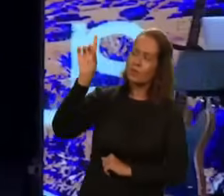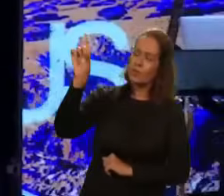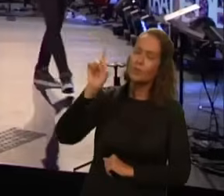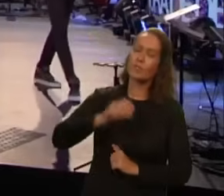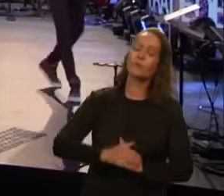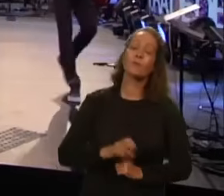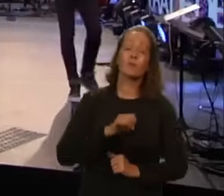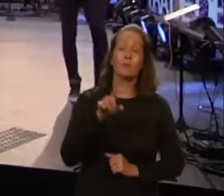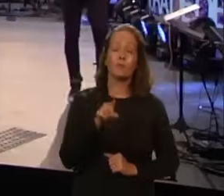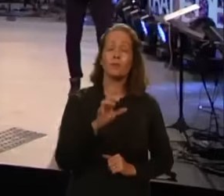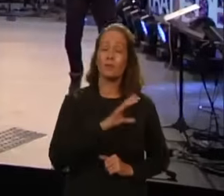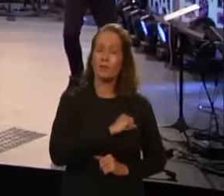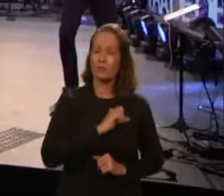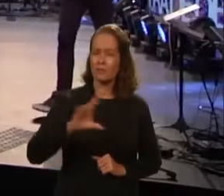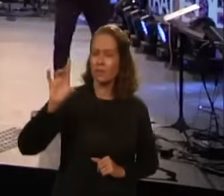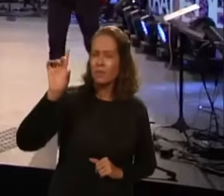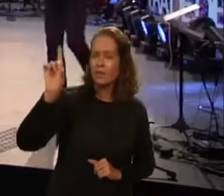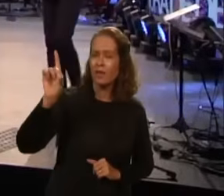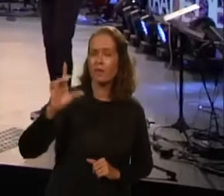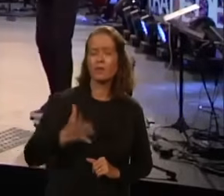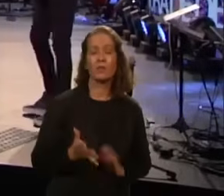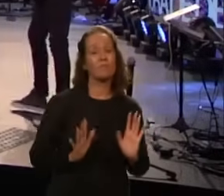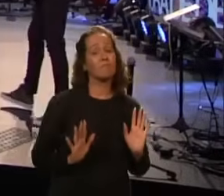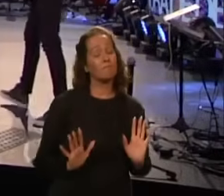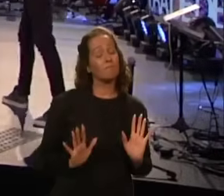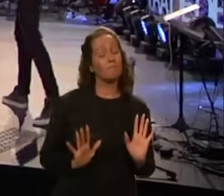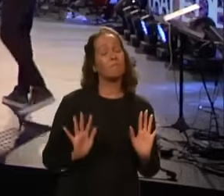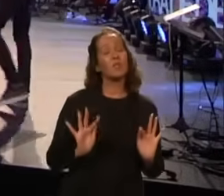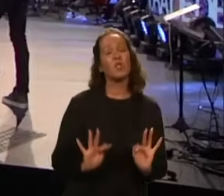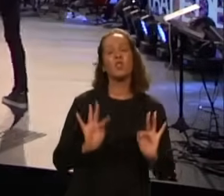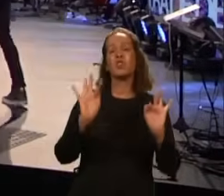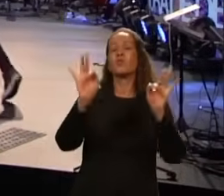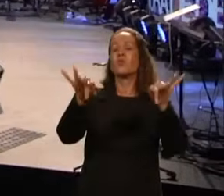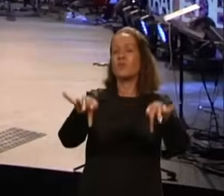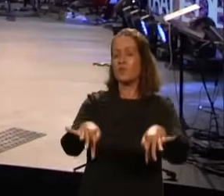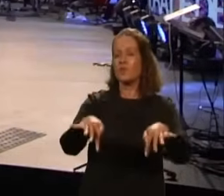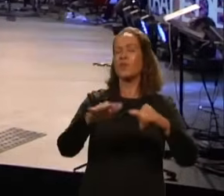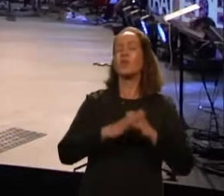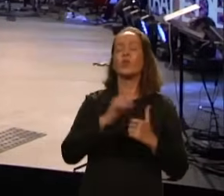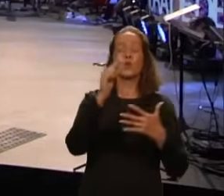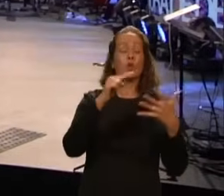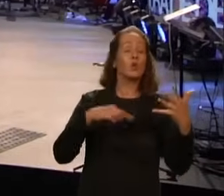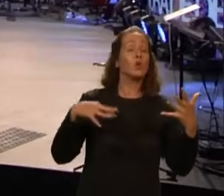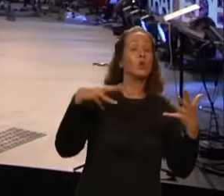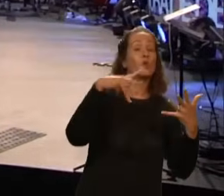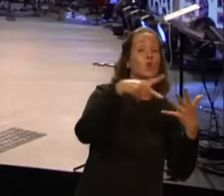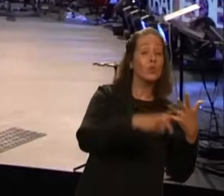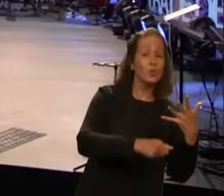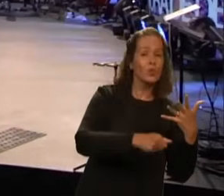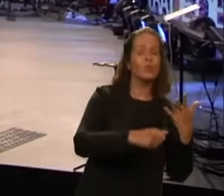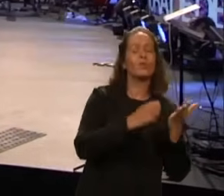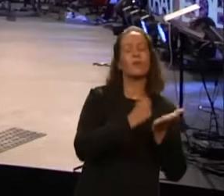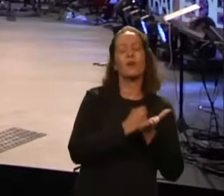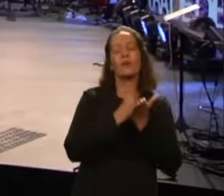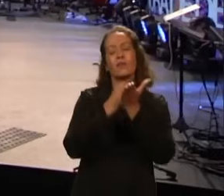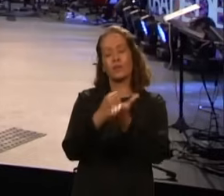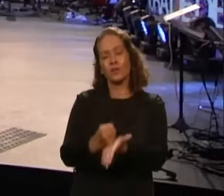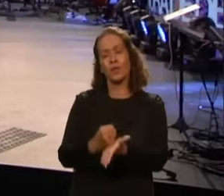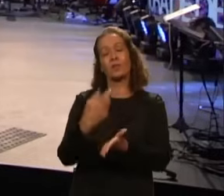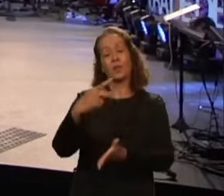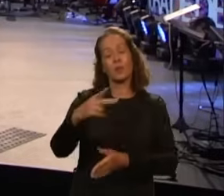Se você ama a Deus, não sei como, mas no final vai cooperar para o seu bem.